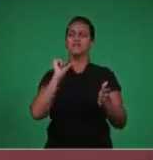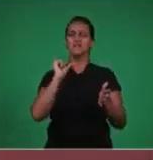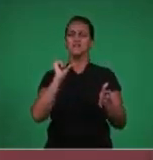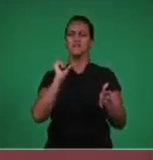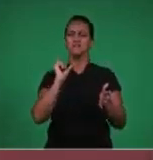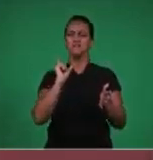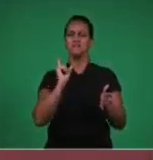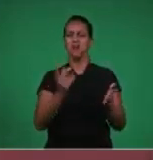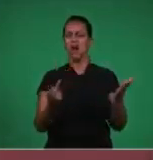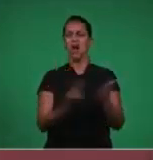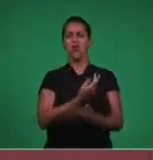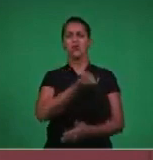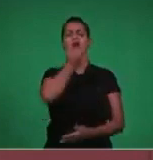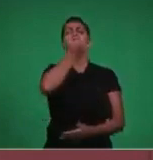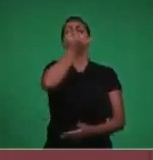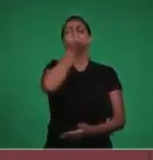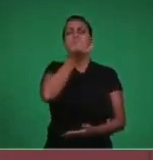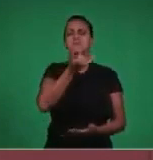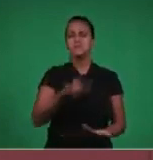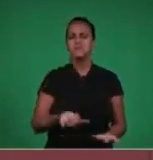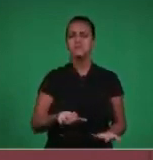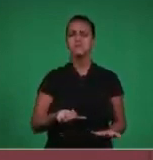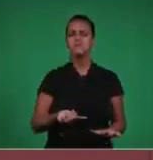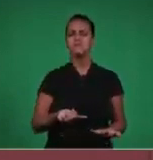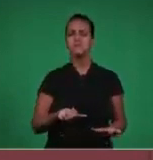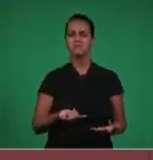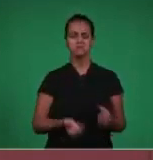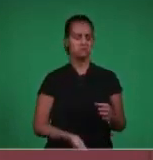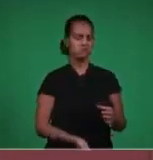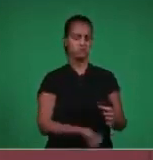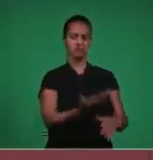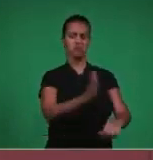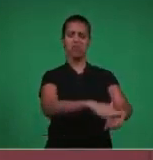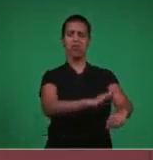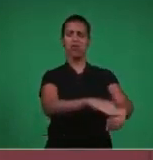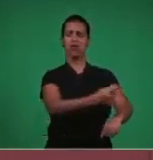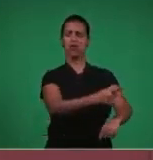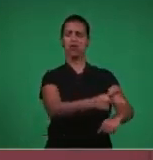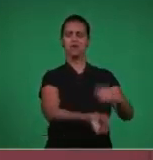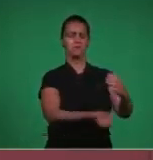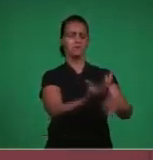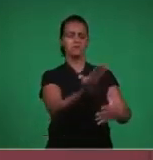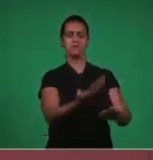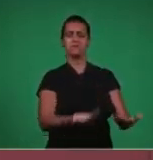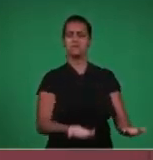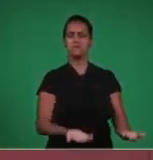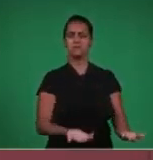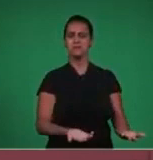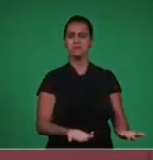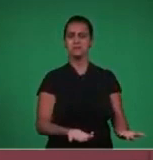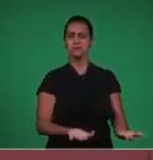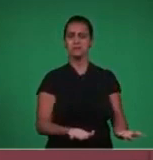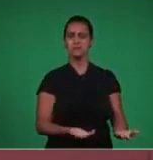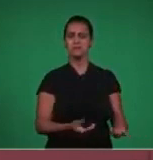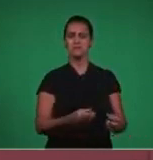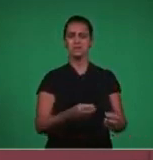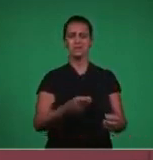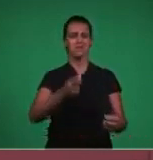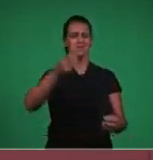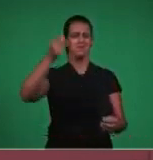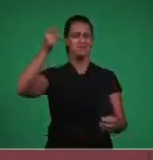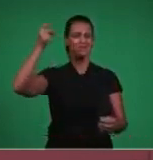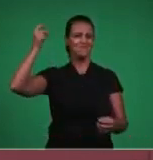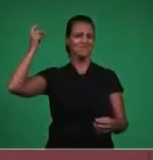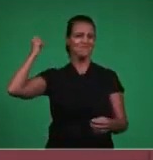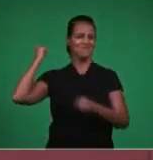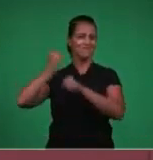acaso, de forma completamente espontânea. Isso teria acontecido em um período bem distante, que